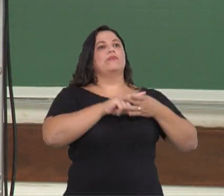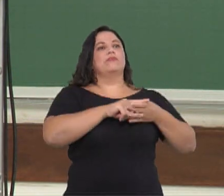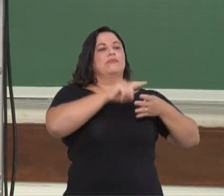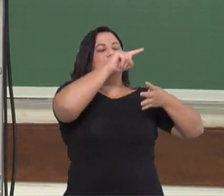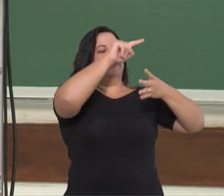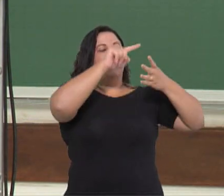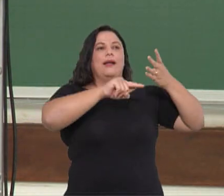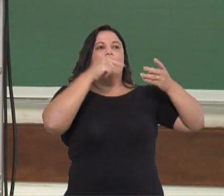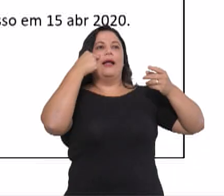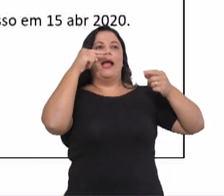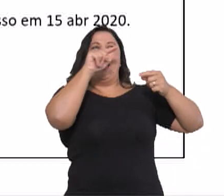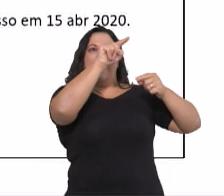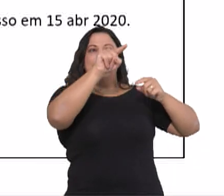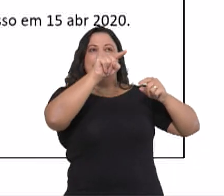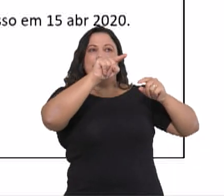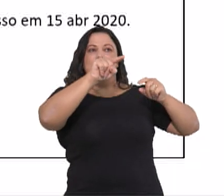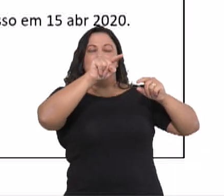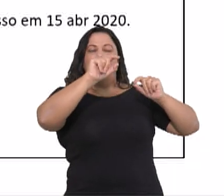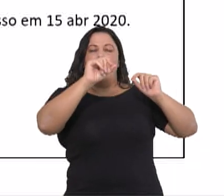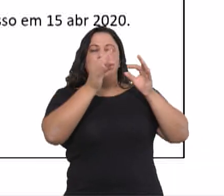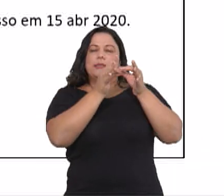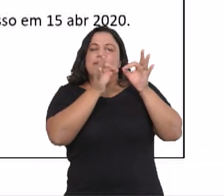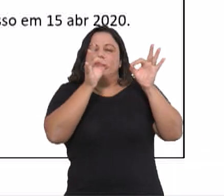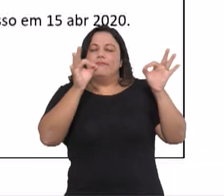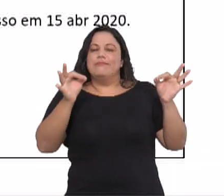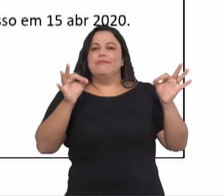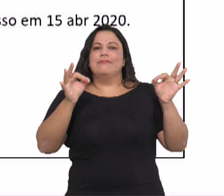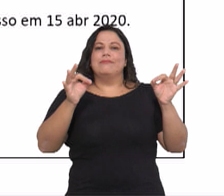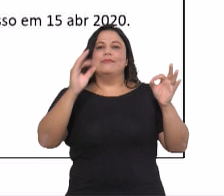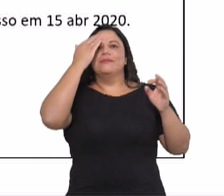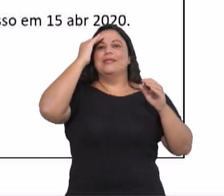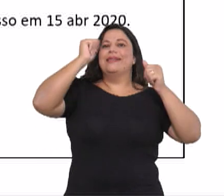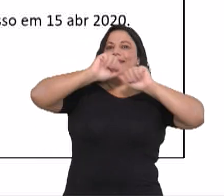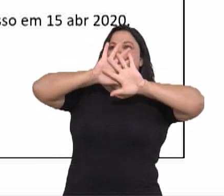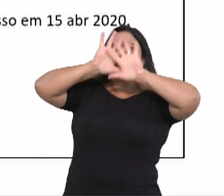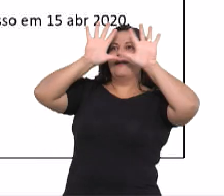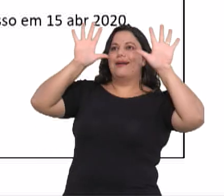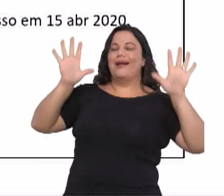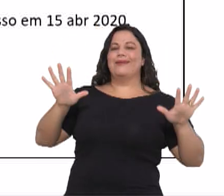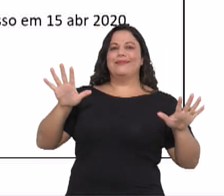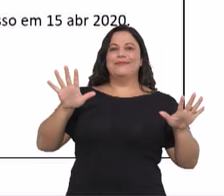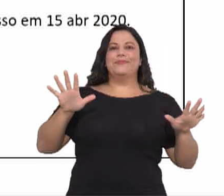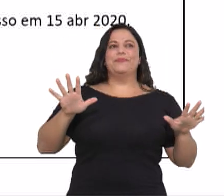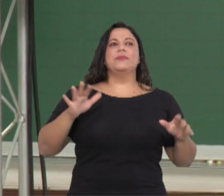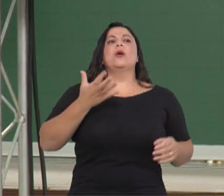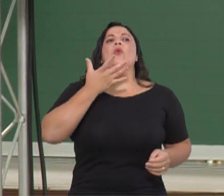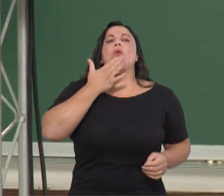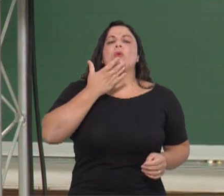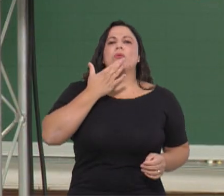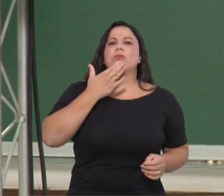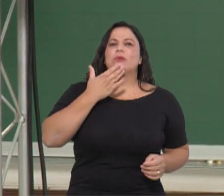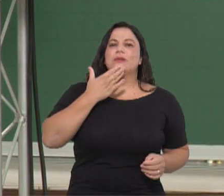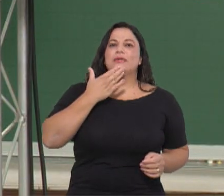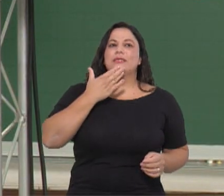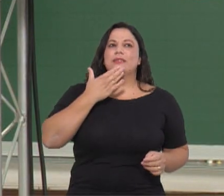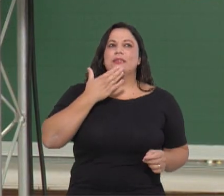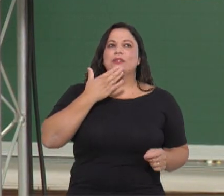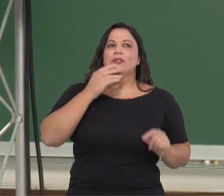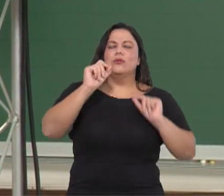de uma maneira mais simples para a gente entender. Então eu tenho, ó, colorido estão as